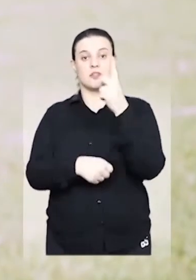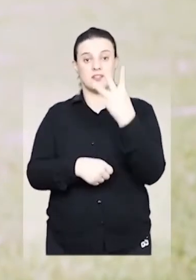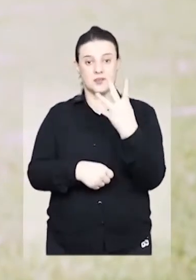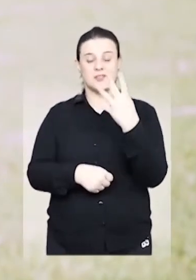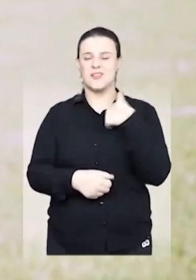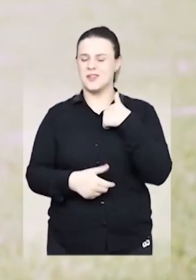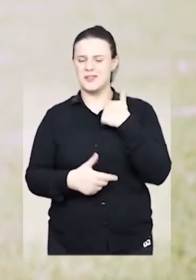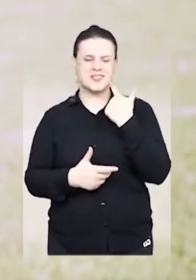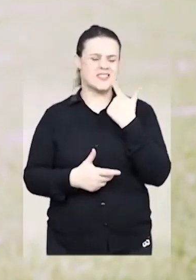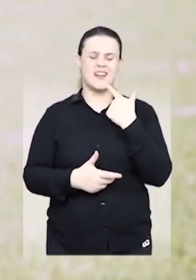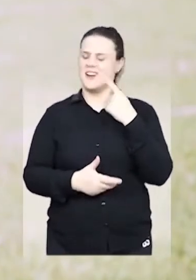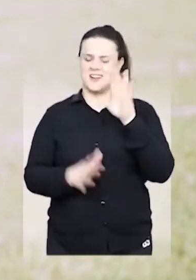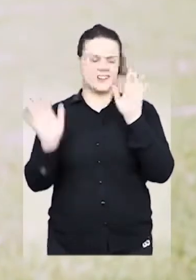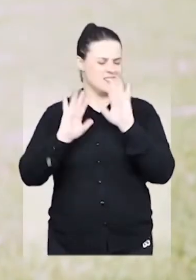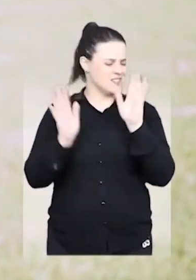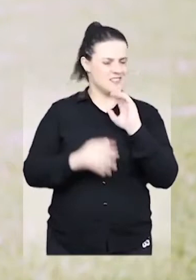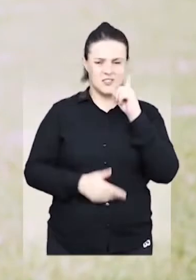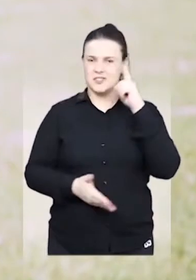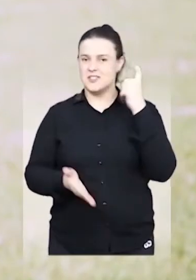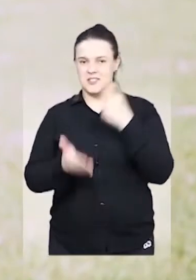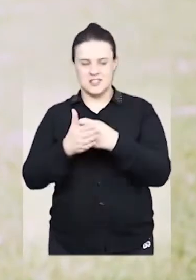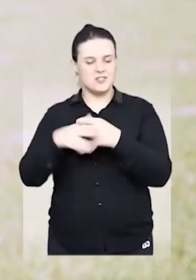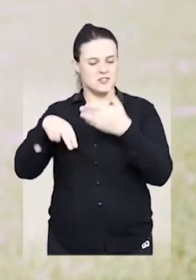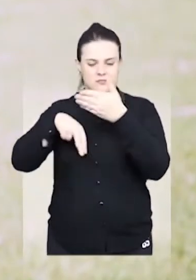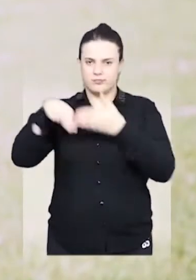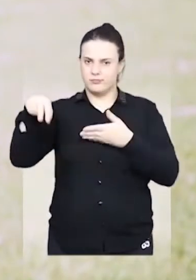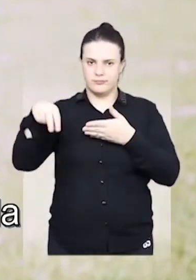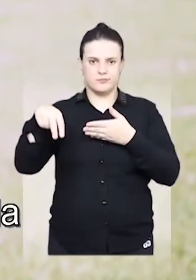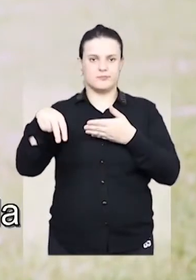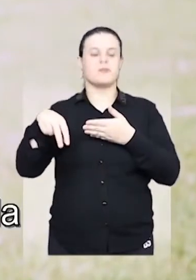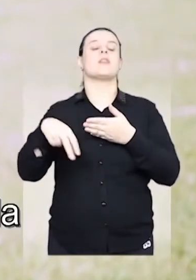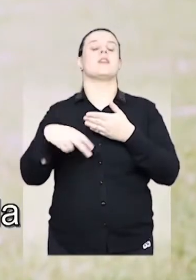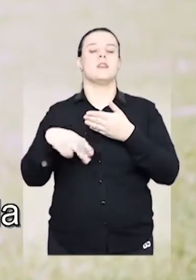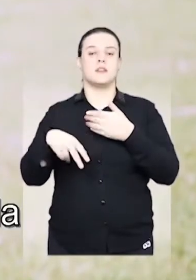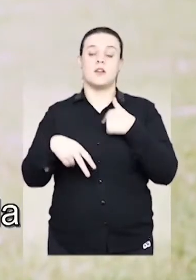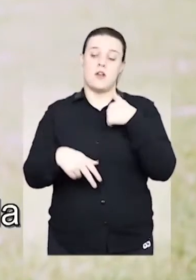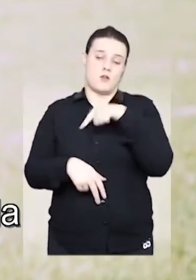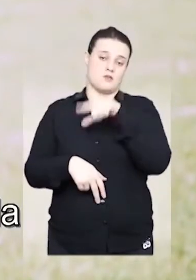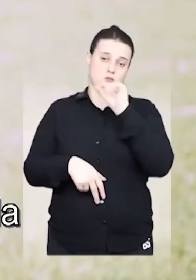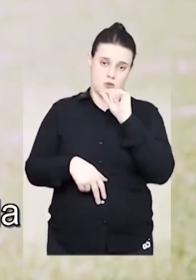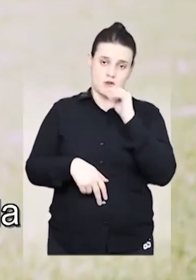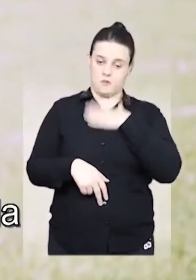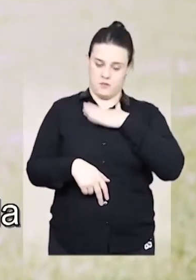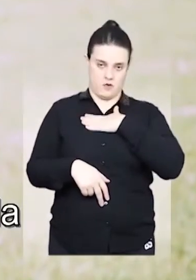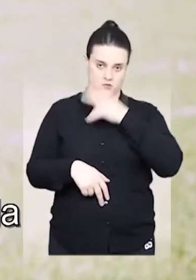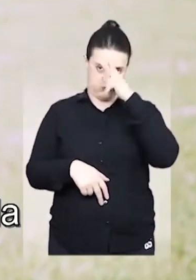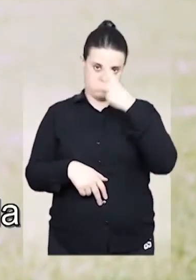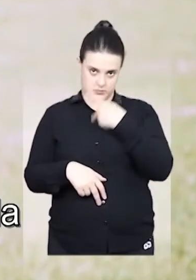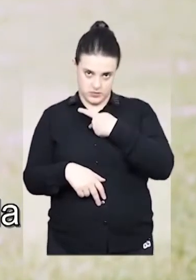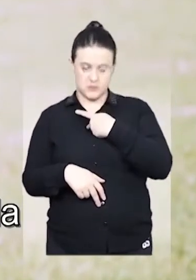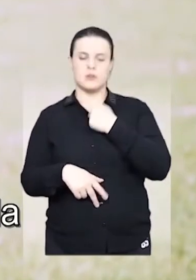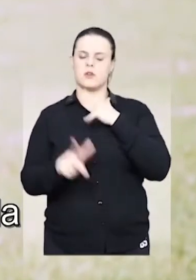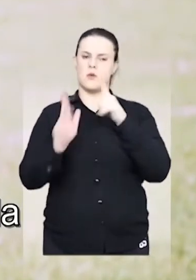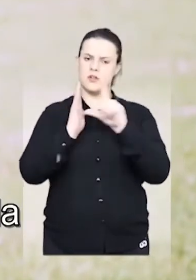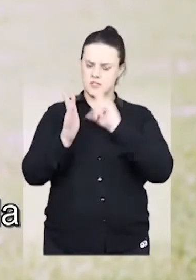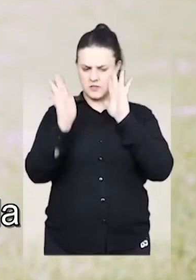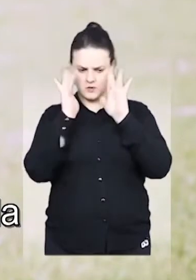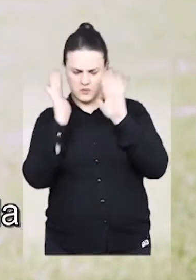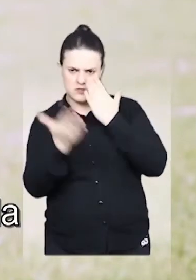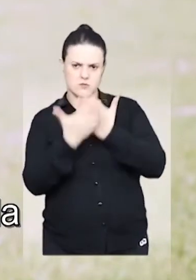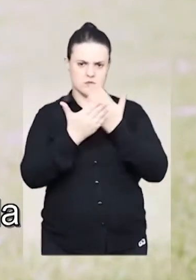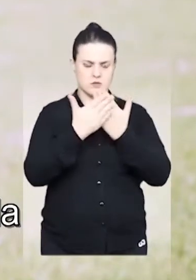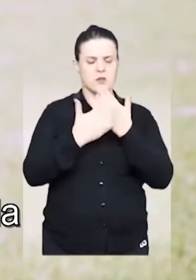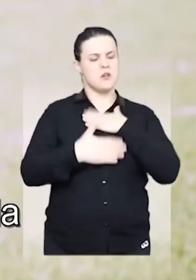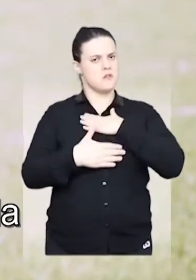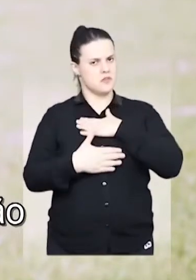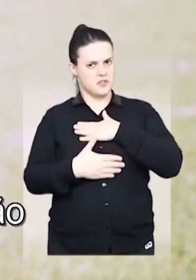foi em 2014 que eu optei pela amputação. Então, foi uma escolha minha, bem pensada, bem estudada,